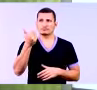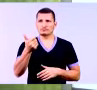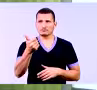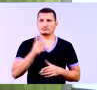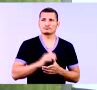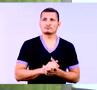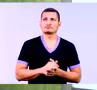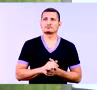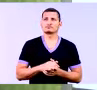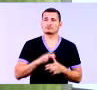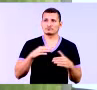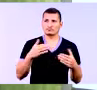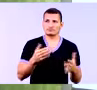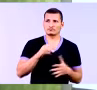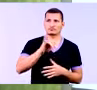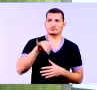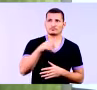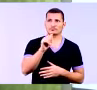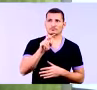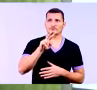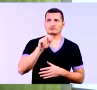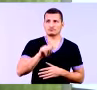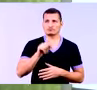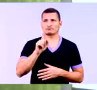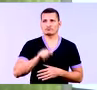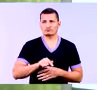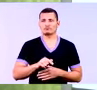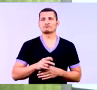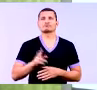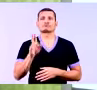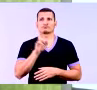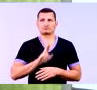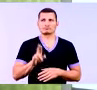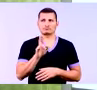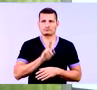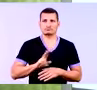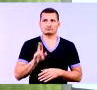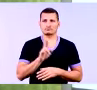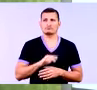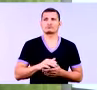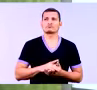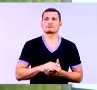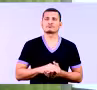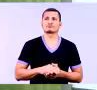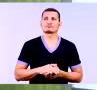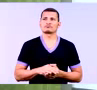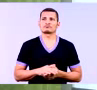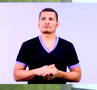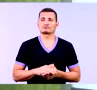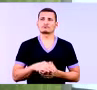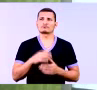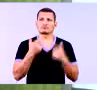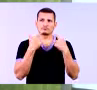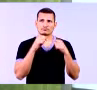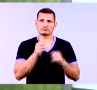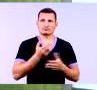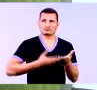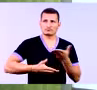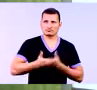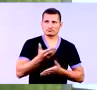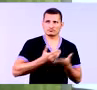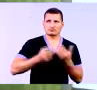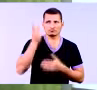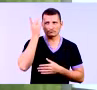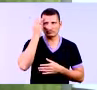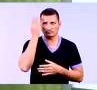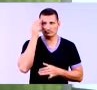Então, o JavaScript puro, ele ainda é bastante utilizado e vai ser porque é uma linguagem de interatividade muito comum